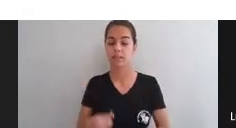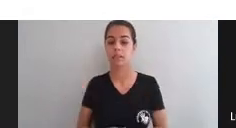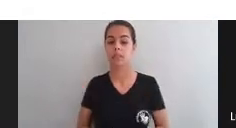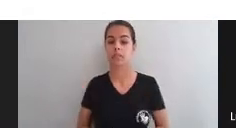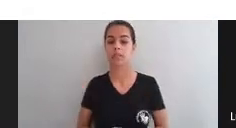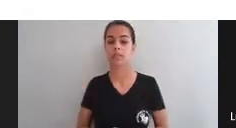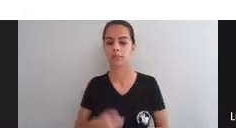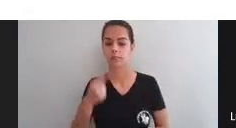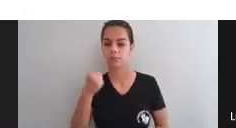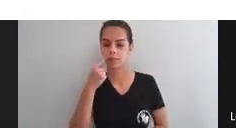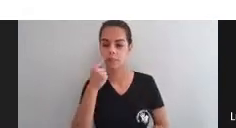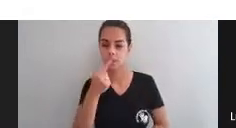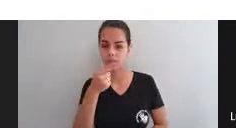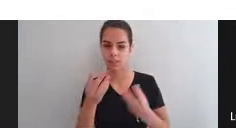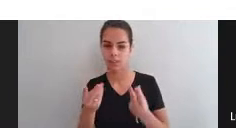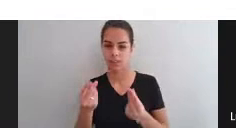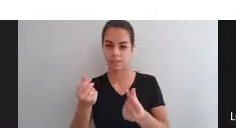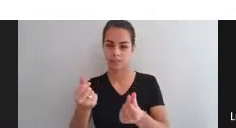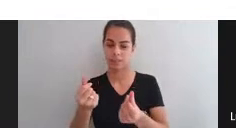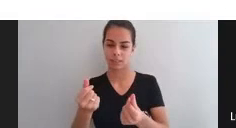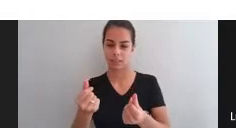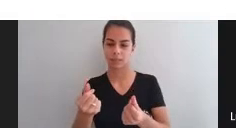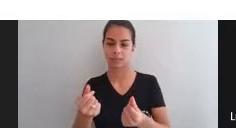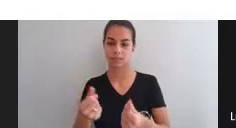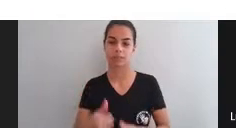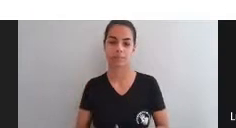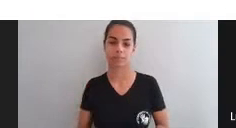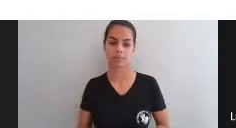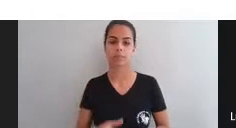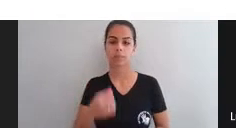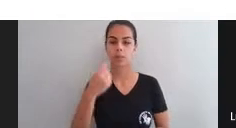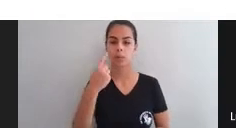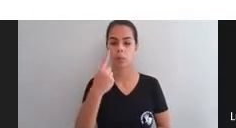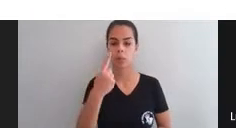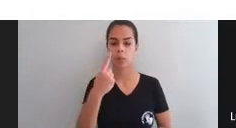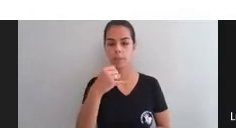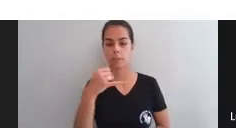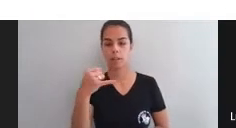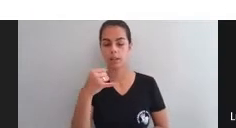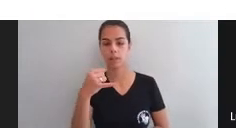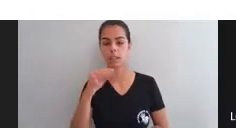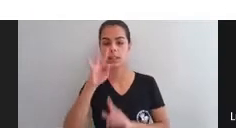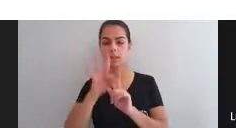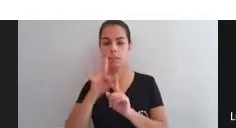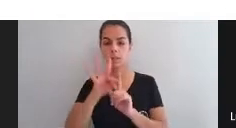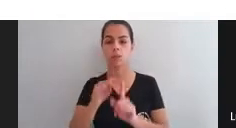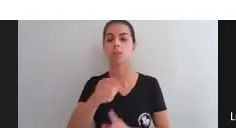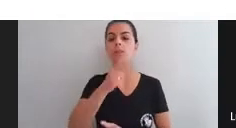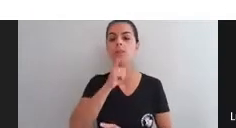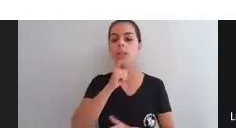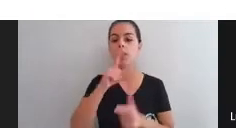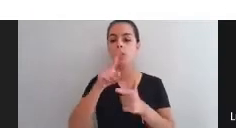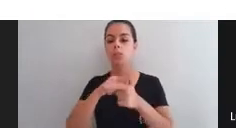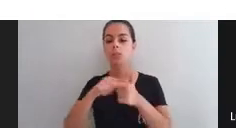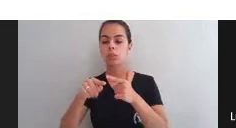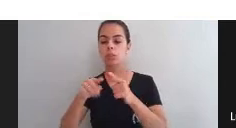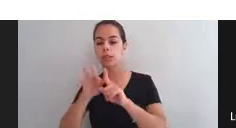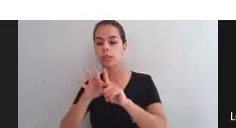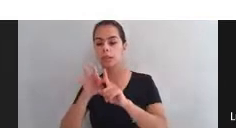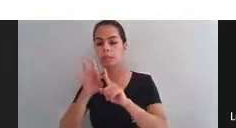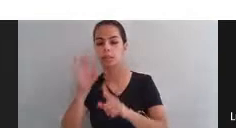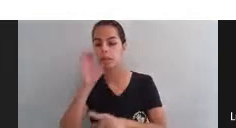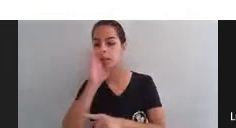essa forma aqui da eficiência, que é 1 menos a temperatura fria dividido pela temperatura quente, é